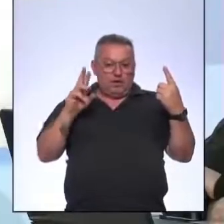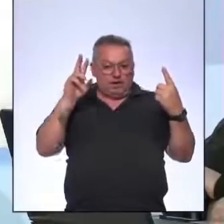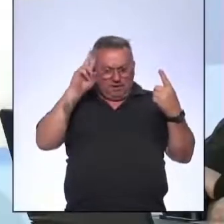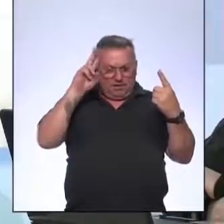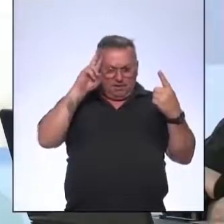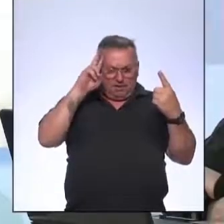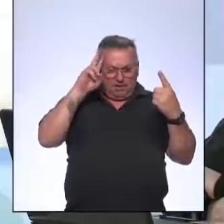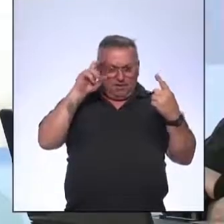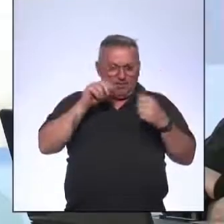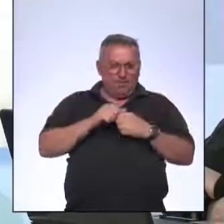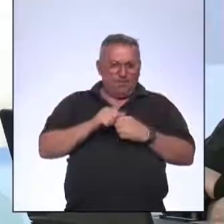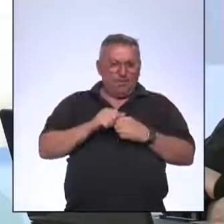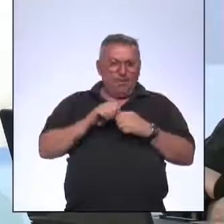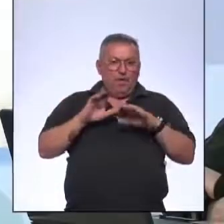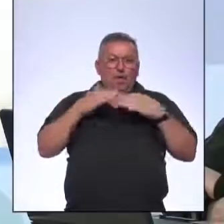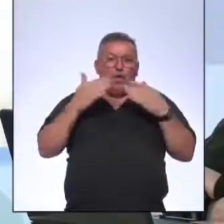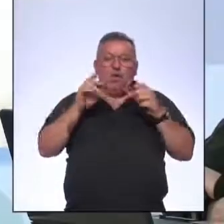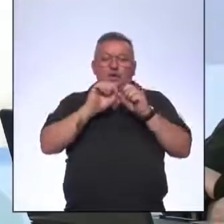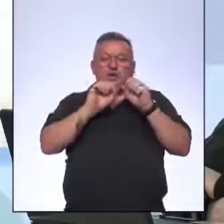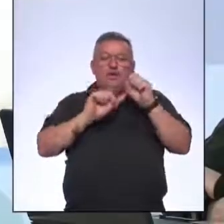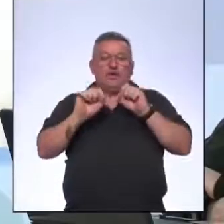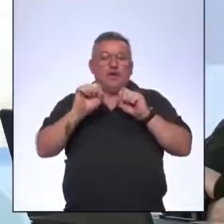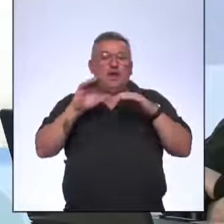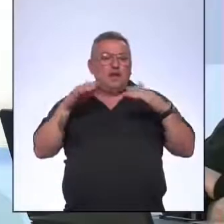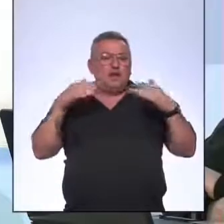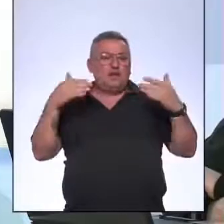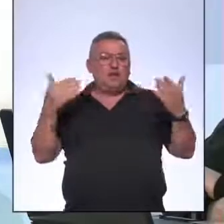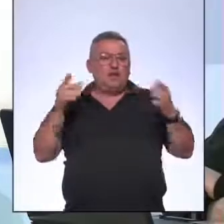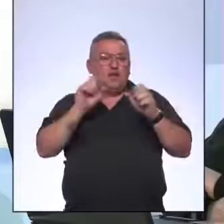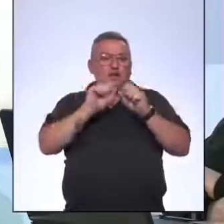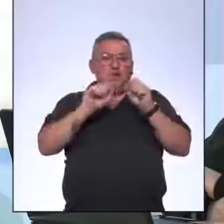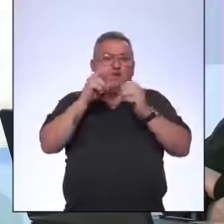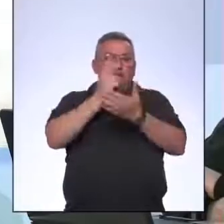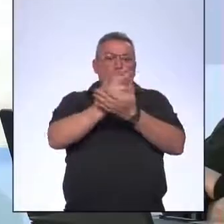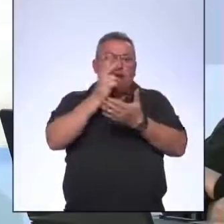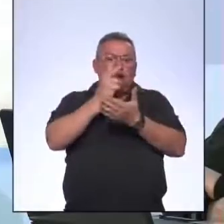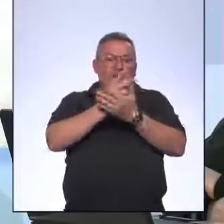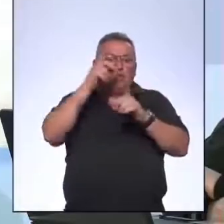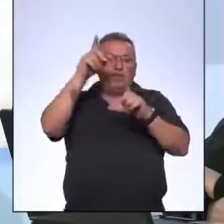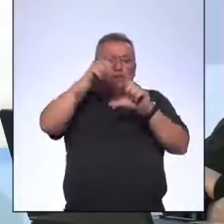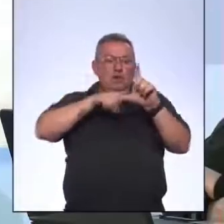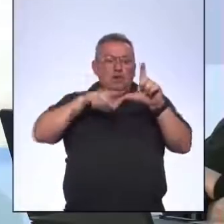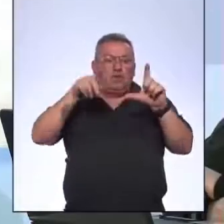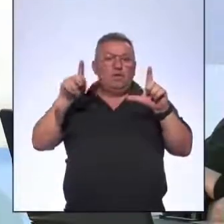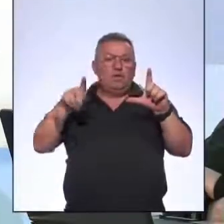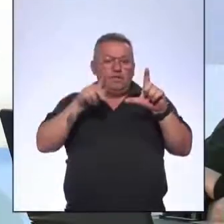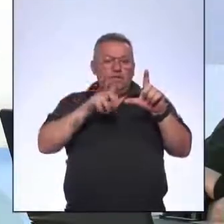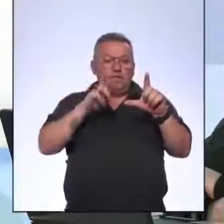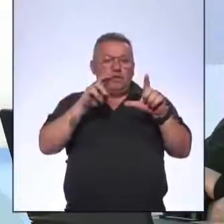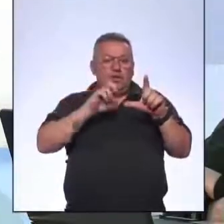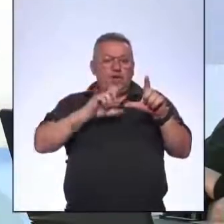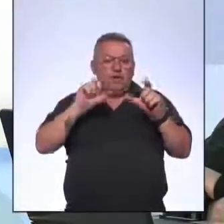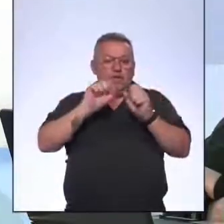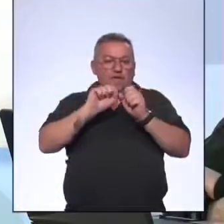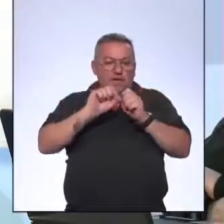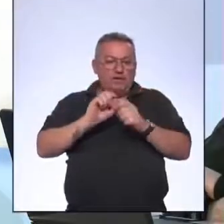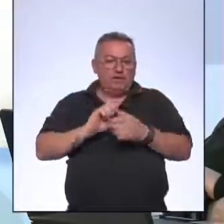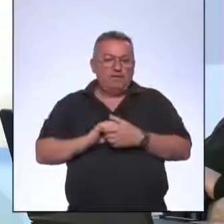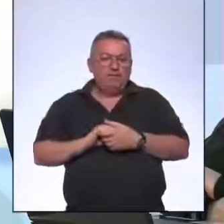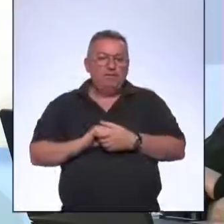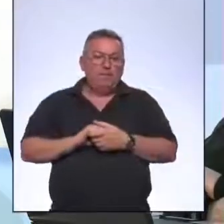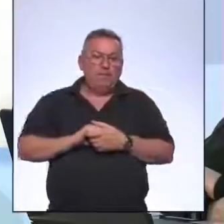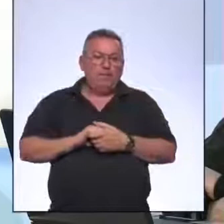correto como que eu vou então vou fazer aquele mesmo gráfico que o professor Rafael fez ali